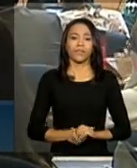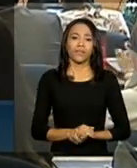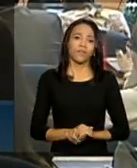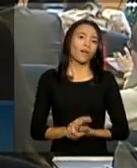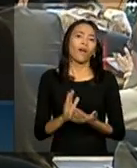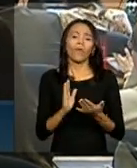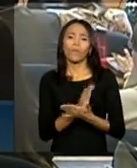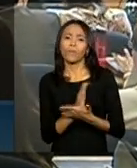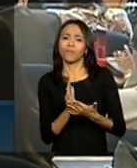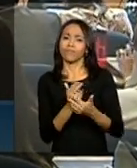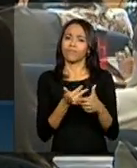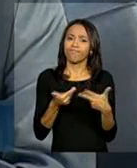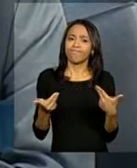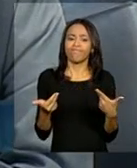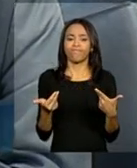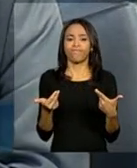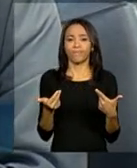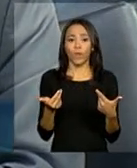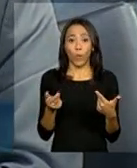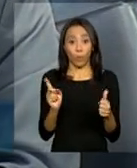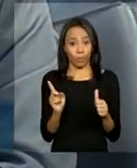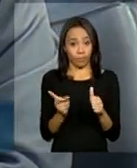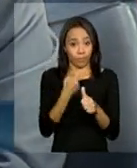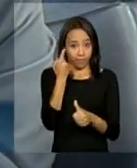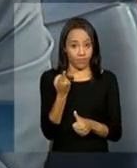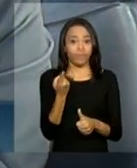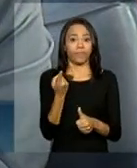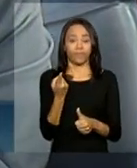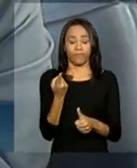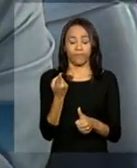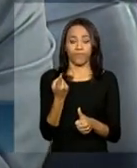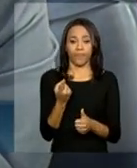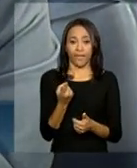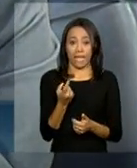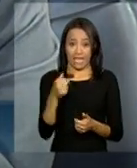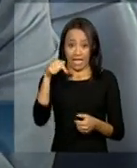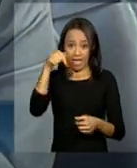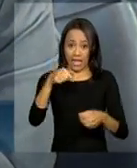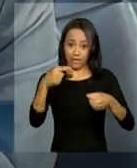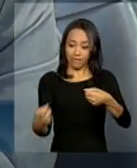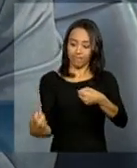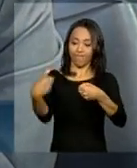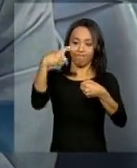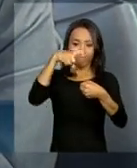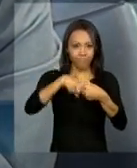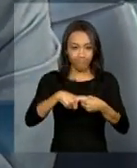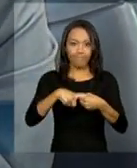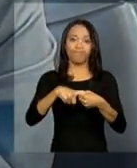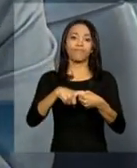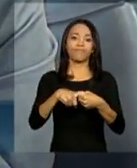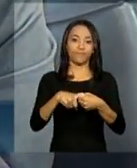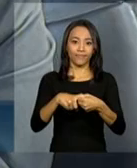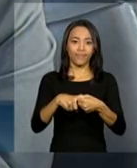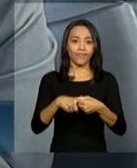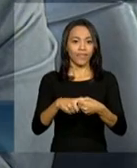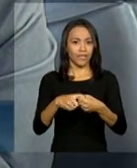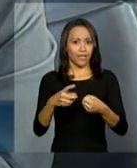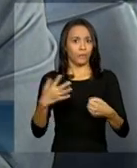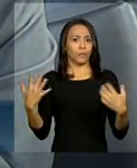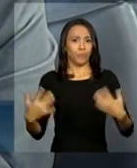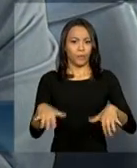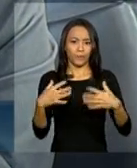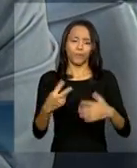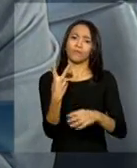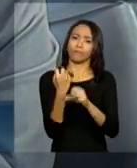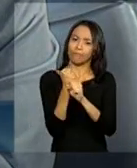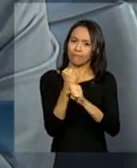destaques né É o primeiro que eu que essa parceria ela tem dois Marcos né